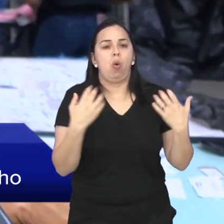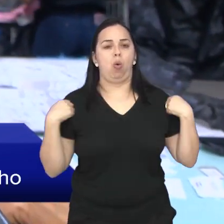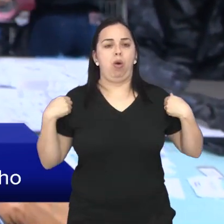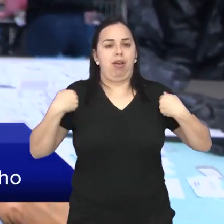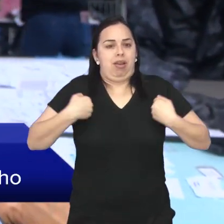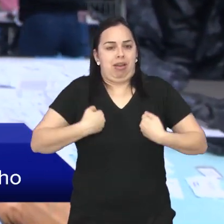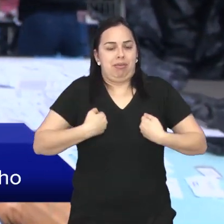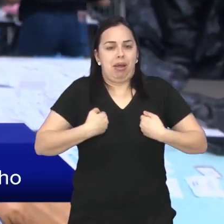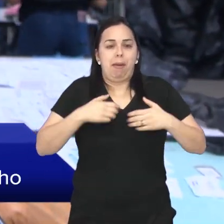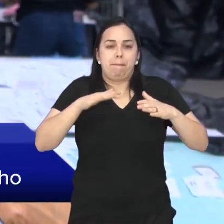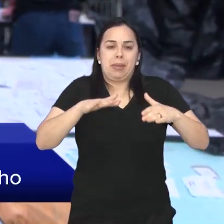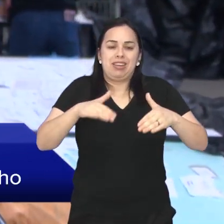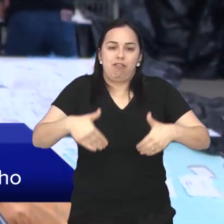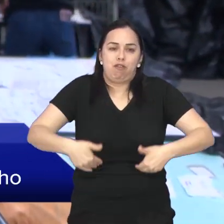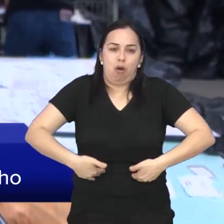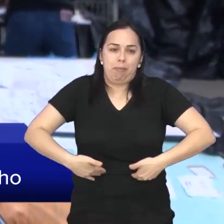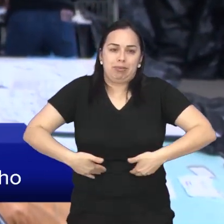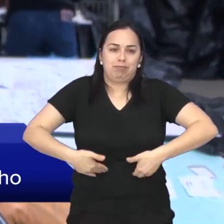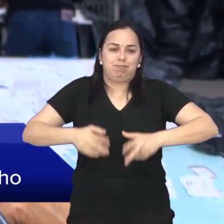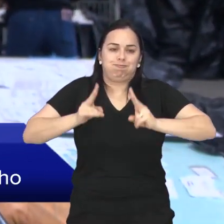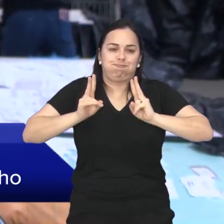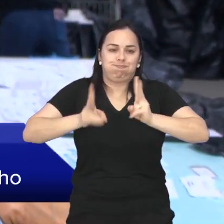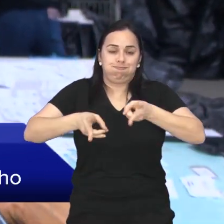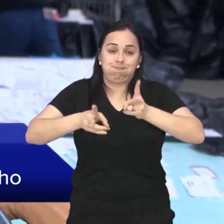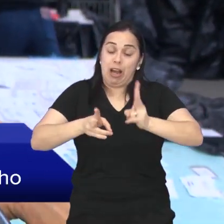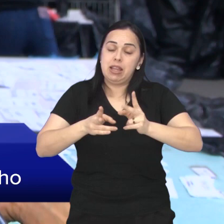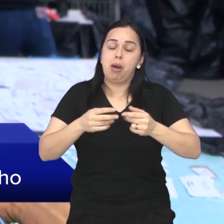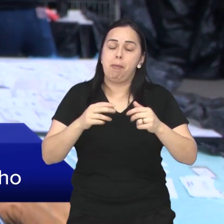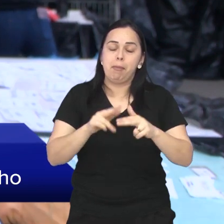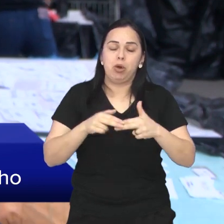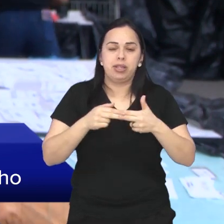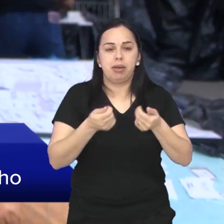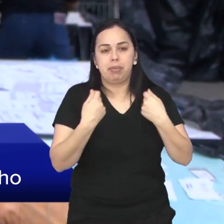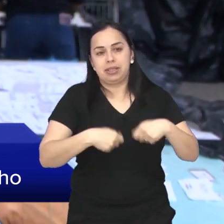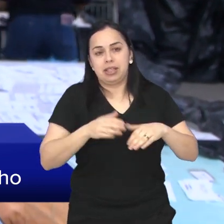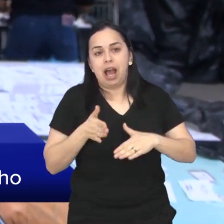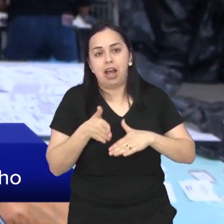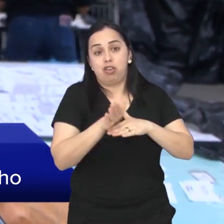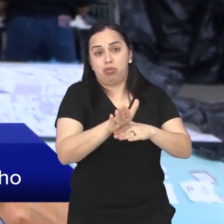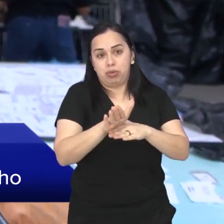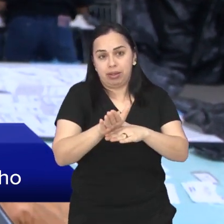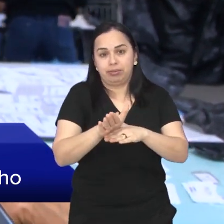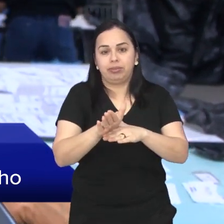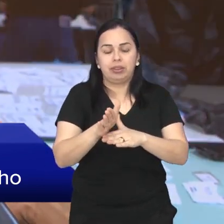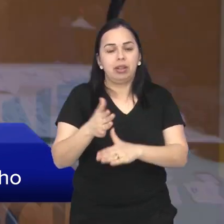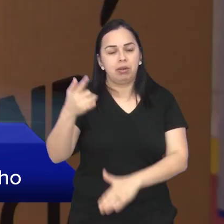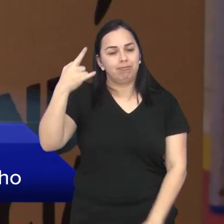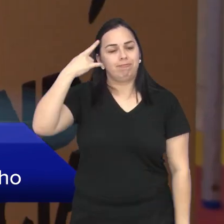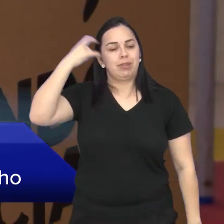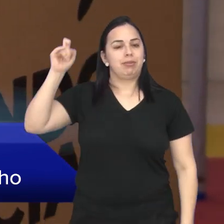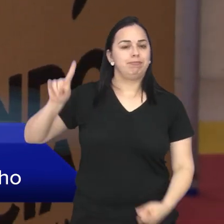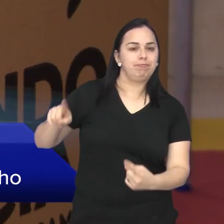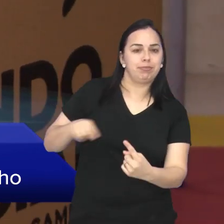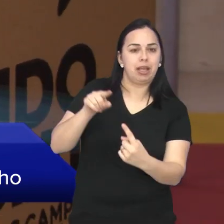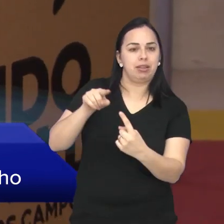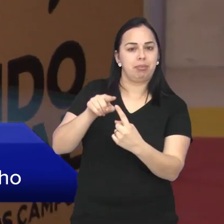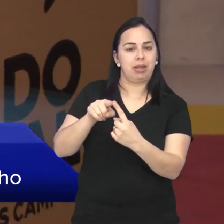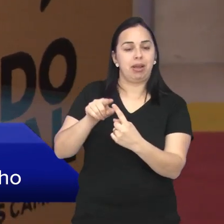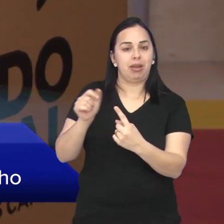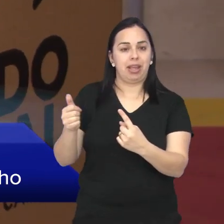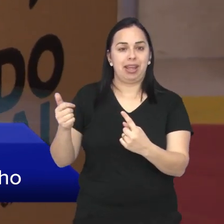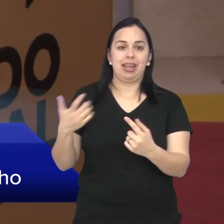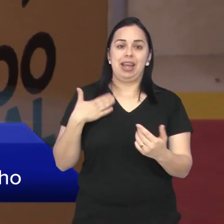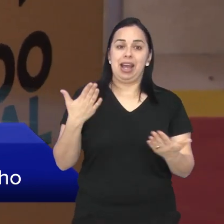do agasalho, mas continuam sentindo fome. Então a gente precisa ajudá-los nesse sentido. Então a ideia foi